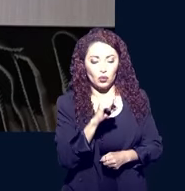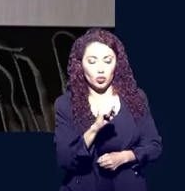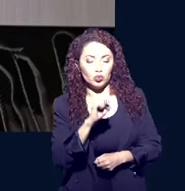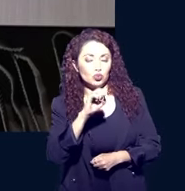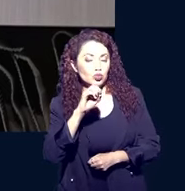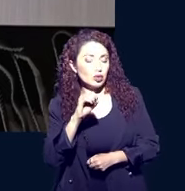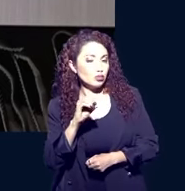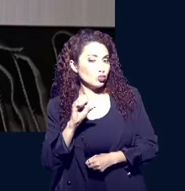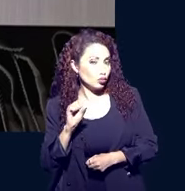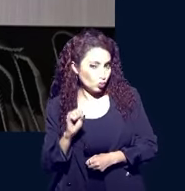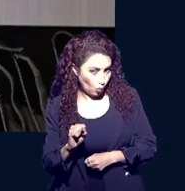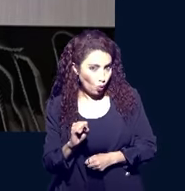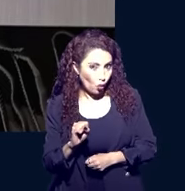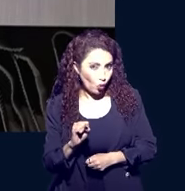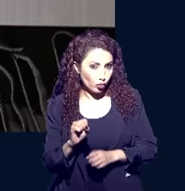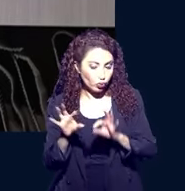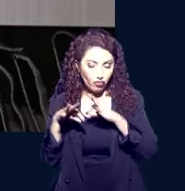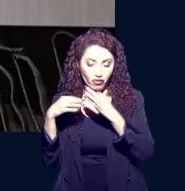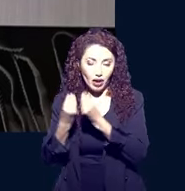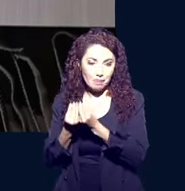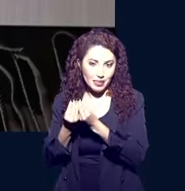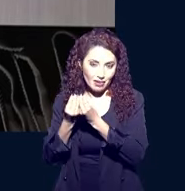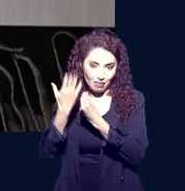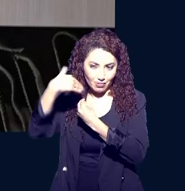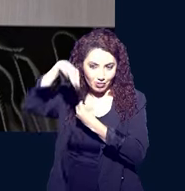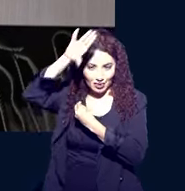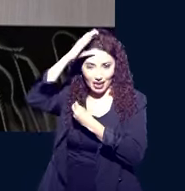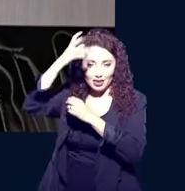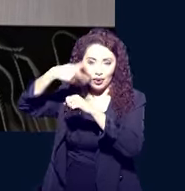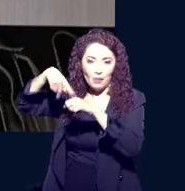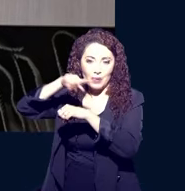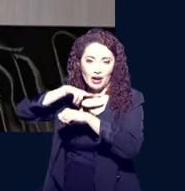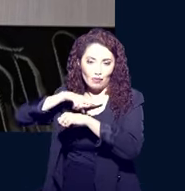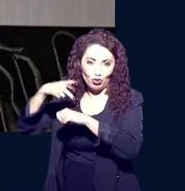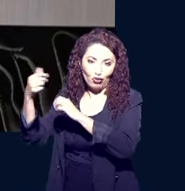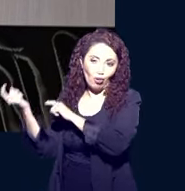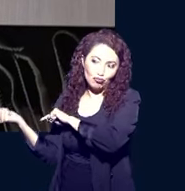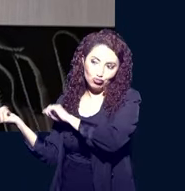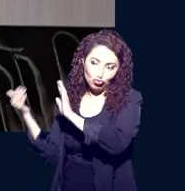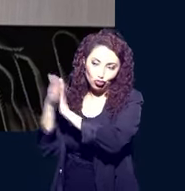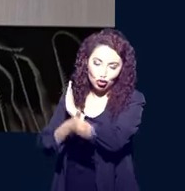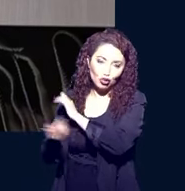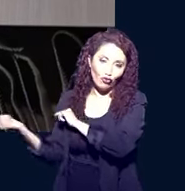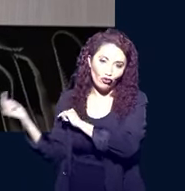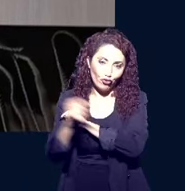portuguesa fugindo de uma Europa à merc de Napoleão antes disso